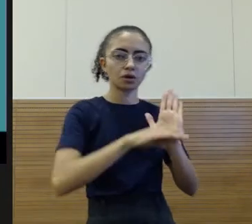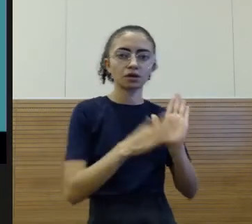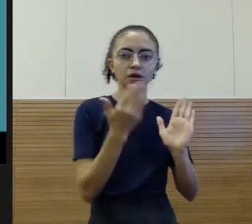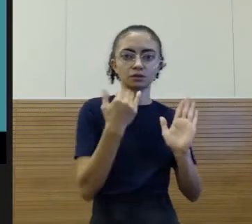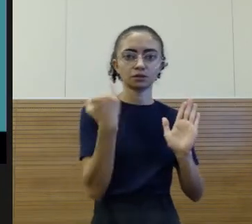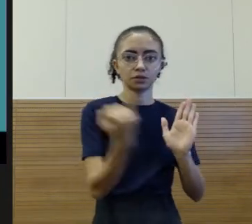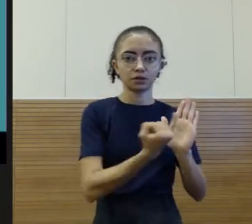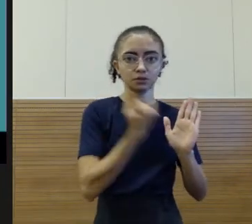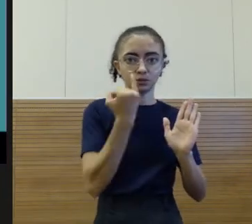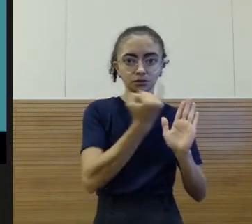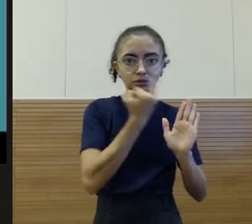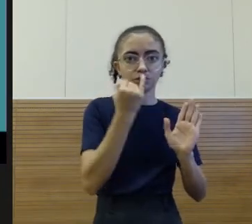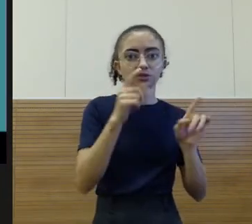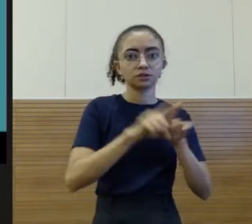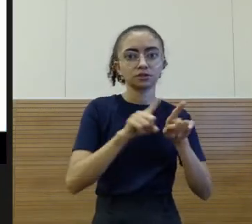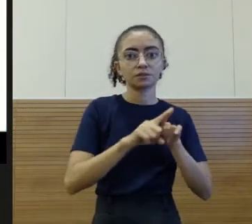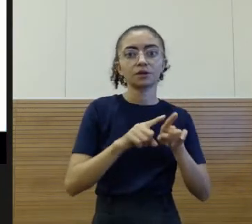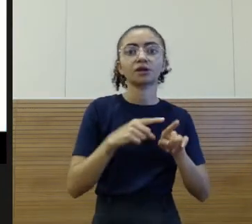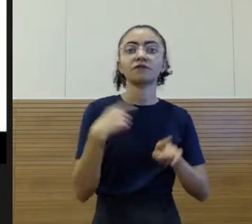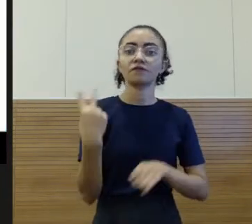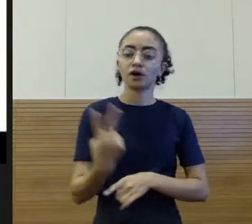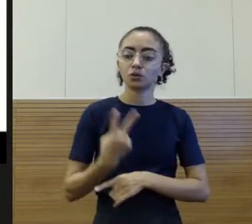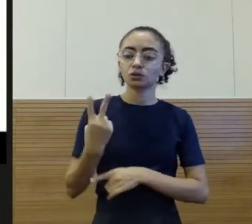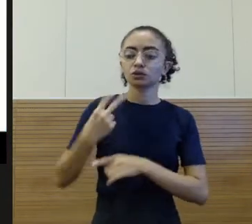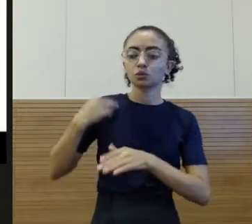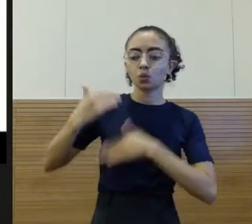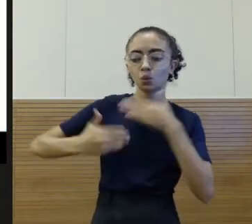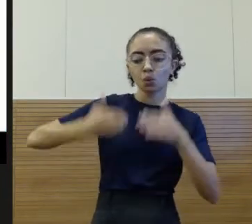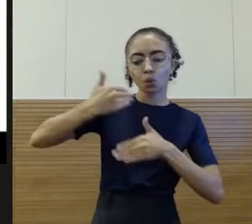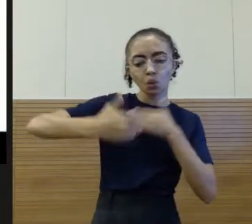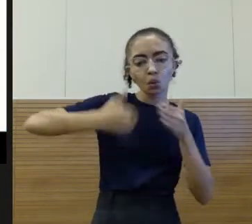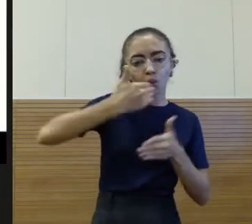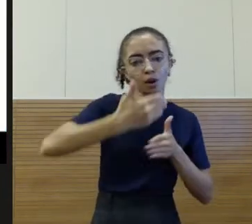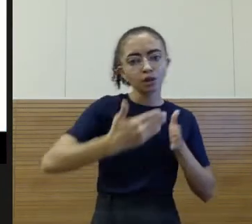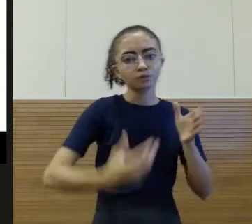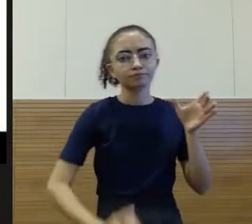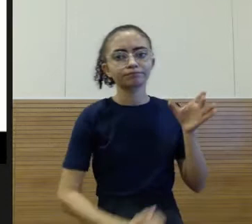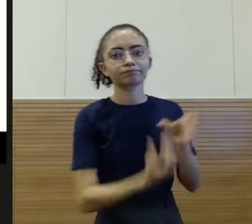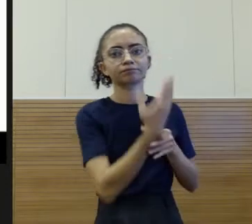o valor que tem o processo que nos permite chegar aos guias alimentares.